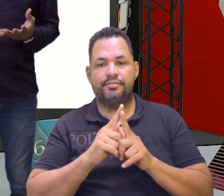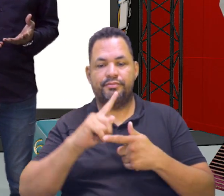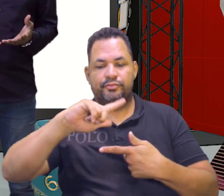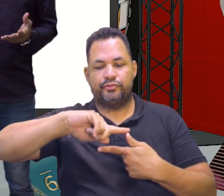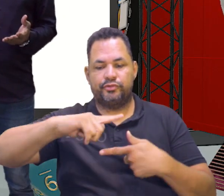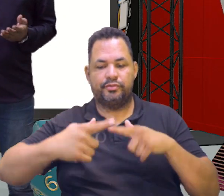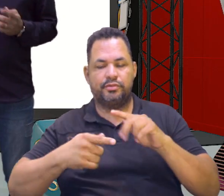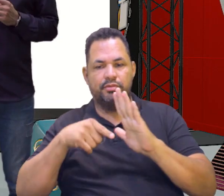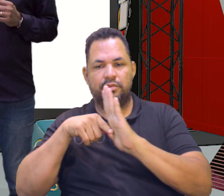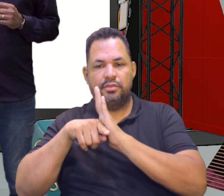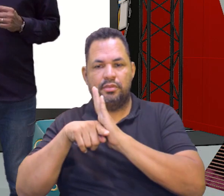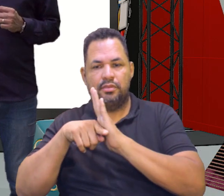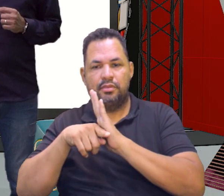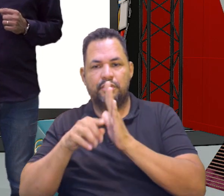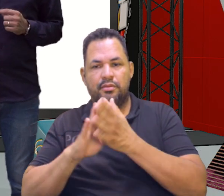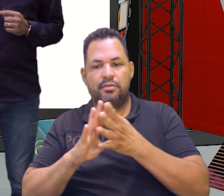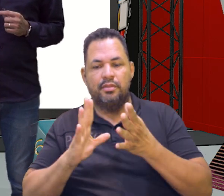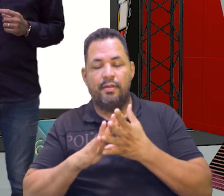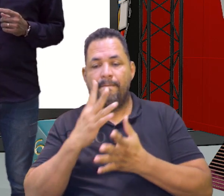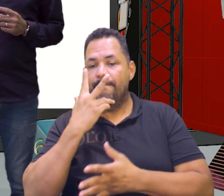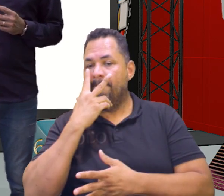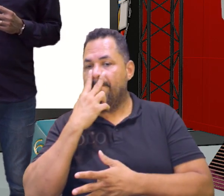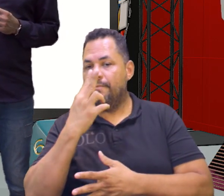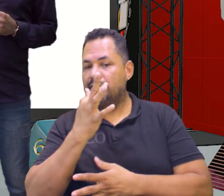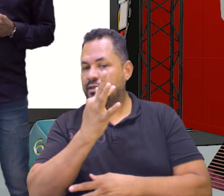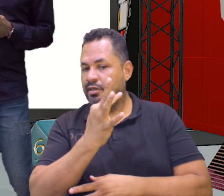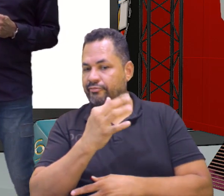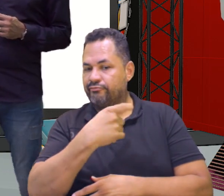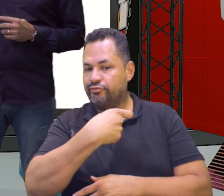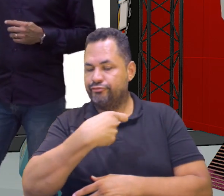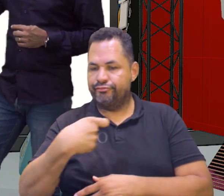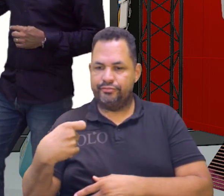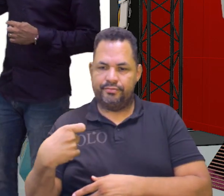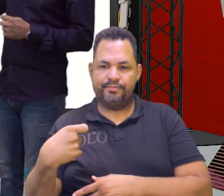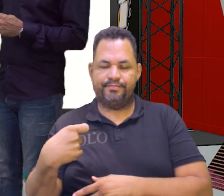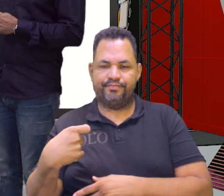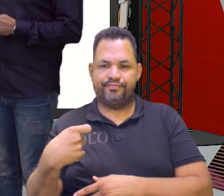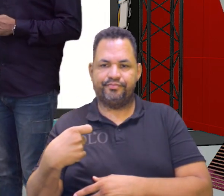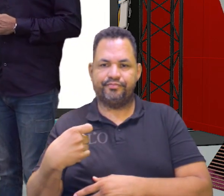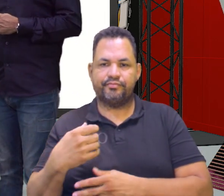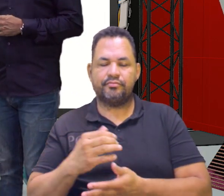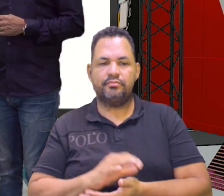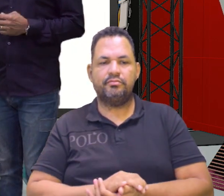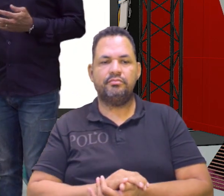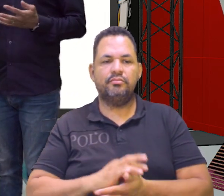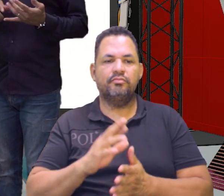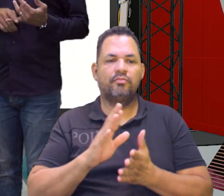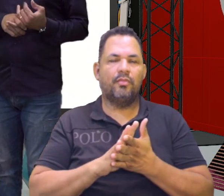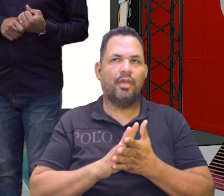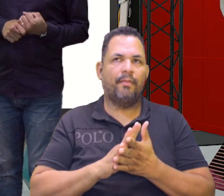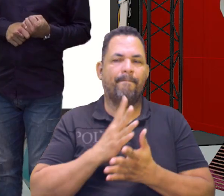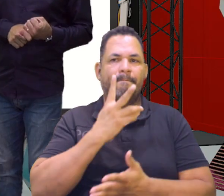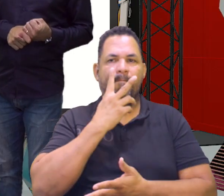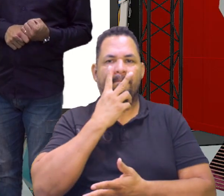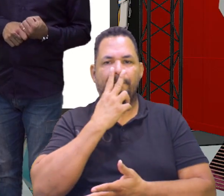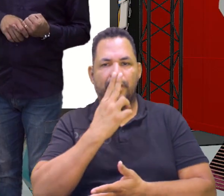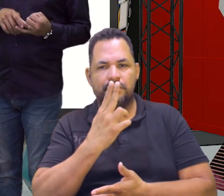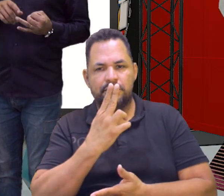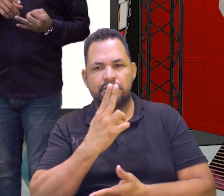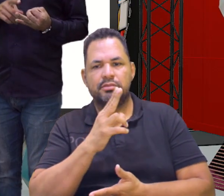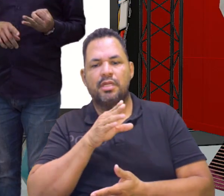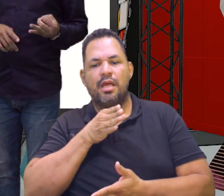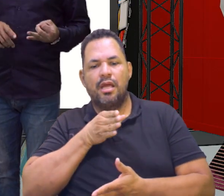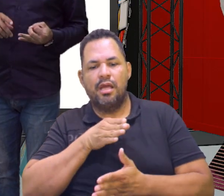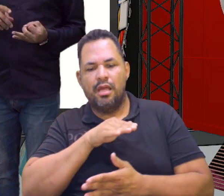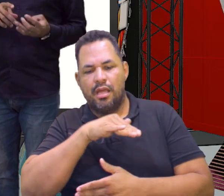ela é muito ligada com a função. É função. Y igual a x mais b, retas, coeficiente